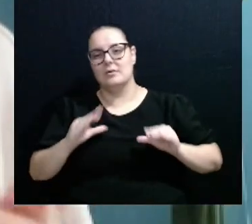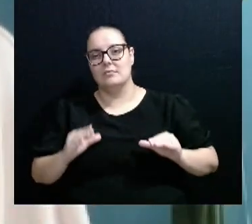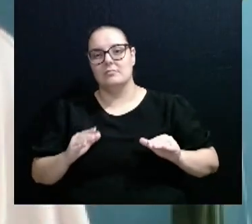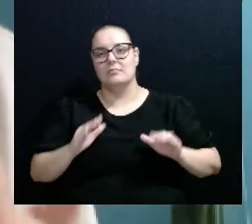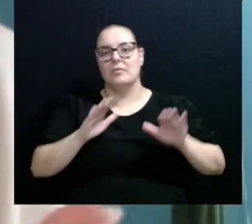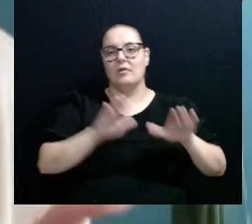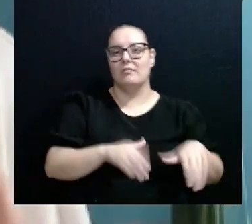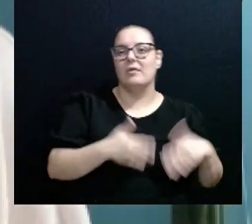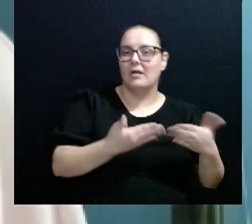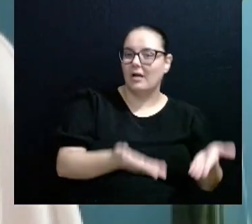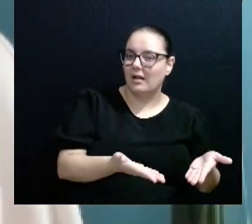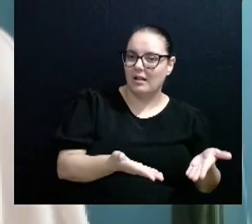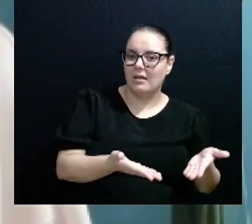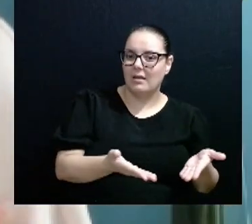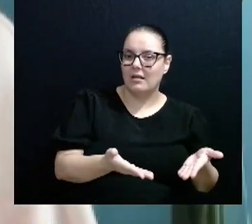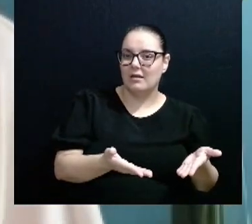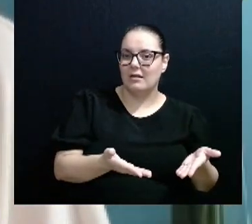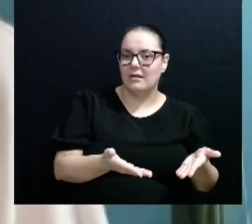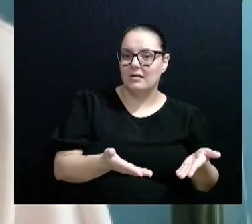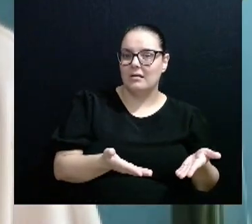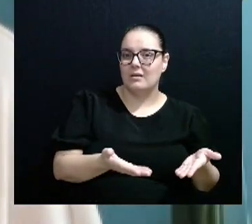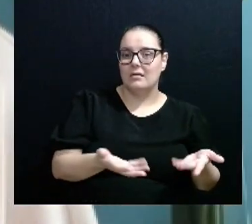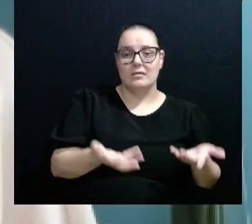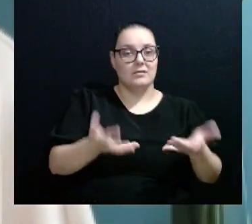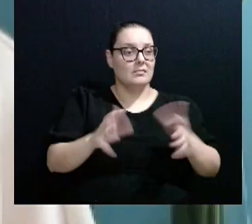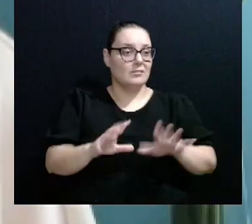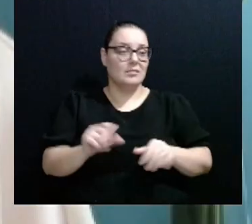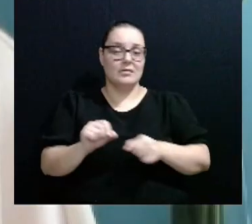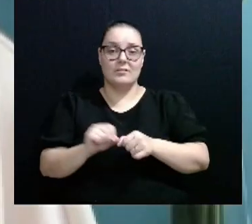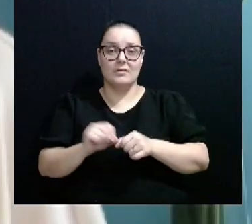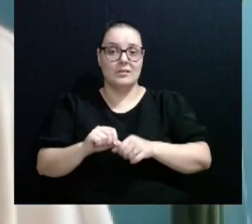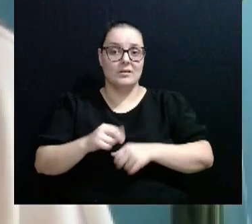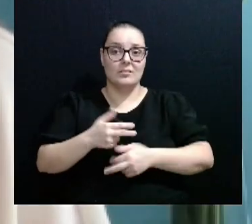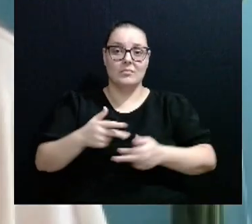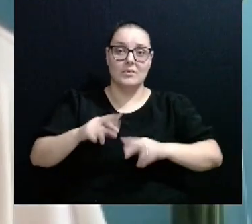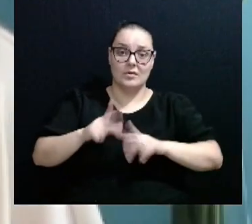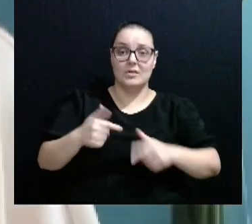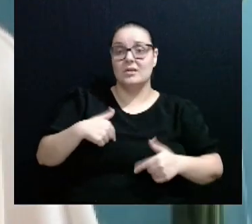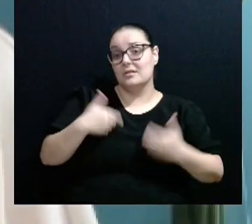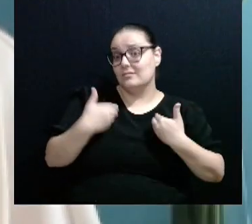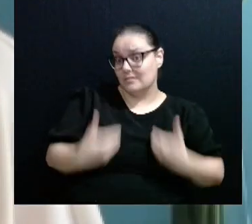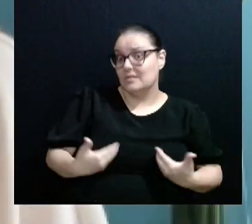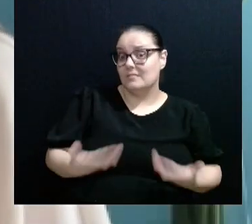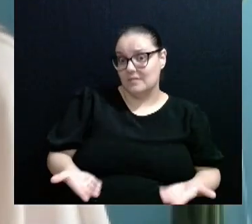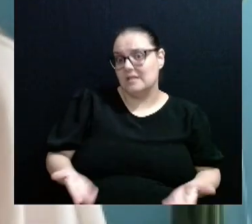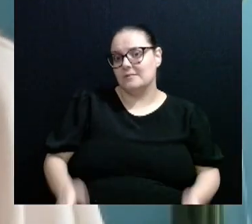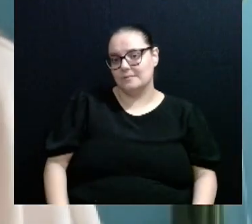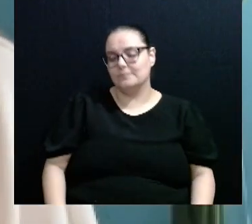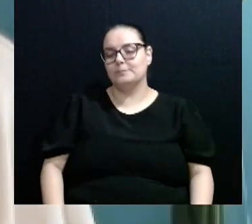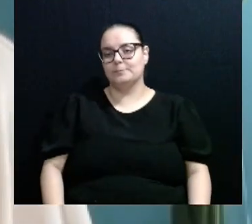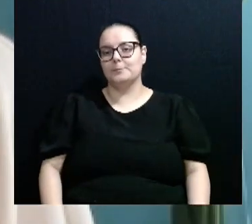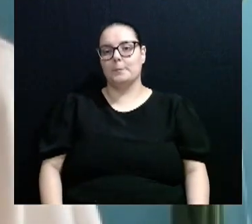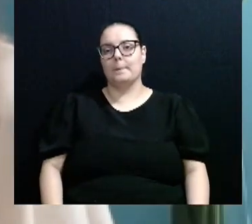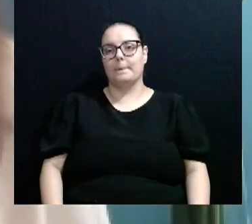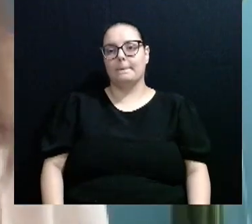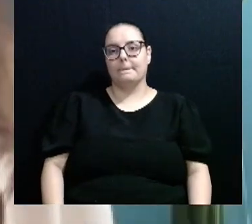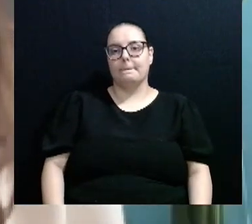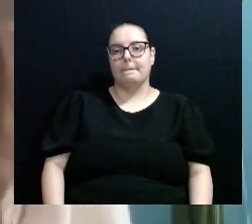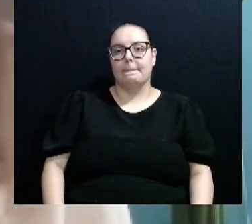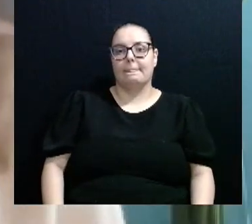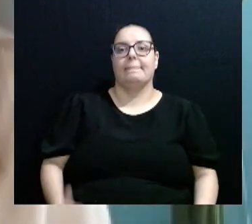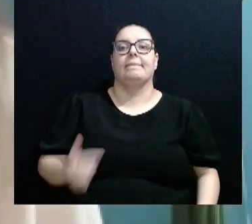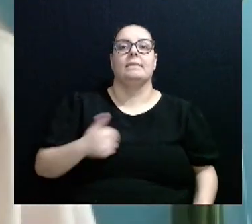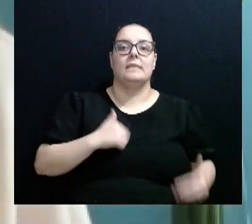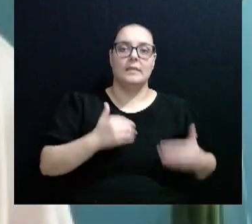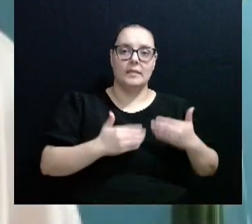sem querer fazer alguma coisa diferente, e eu estava muito cansada, né? Então, eu passei por um processo que eu acho que é o